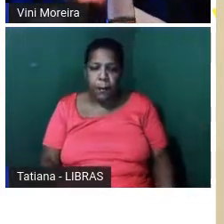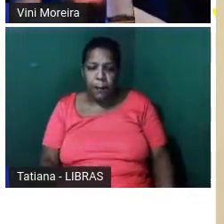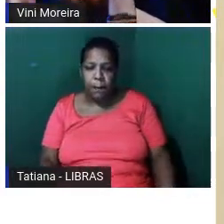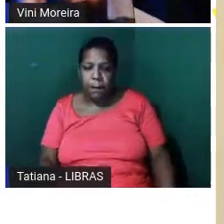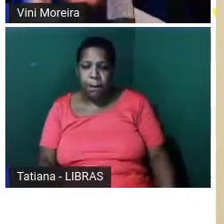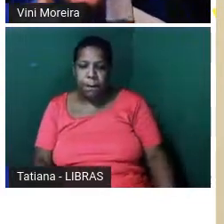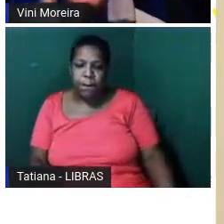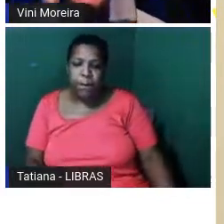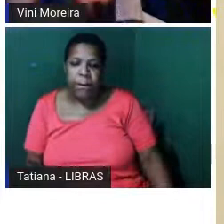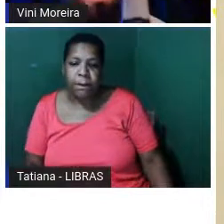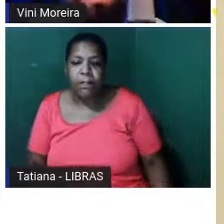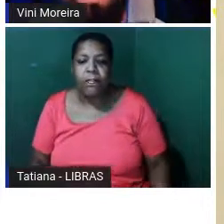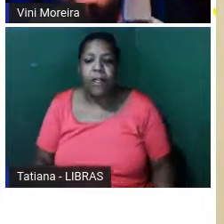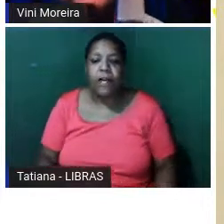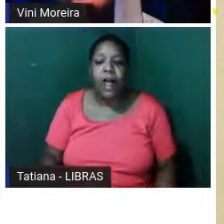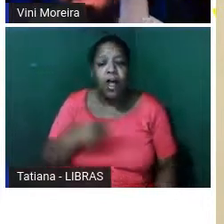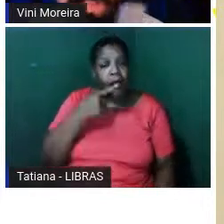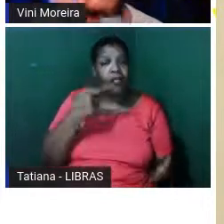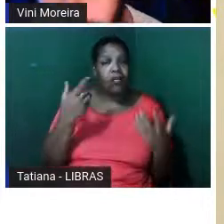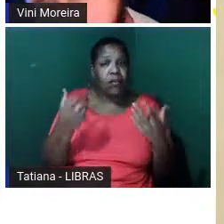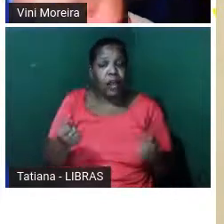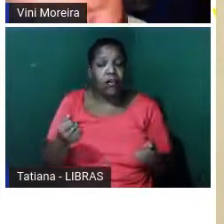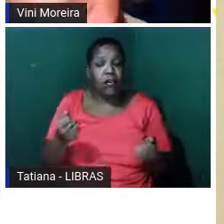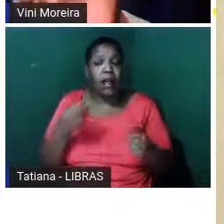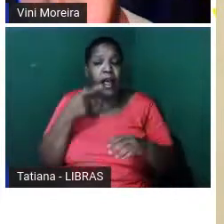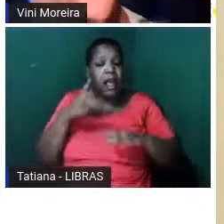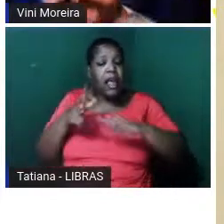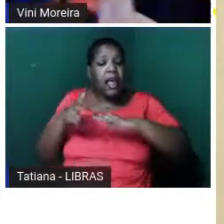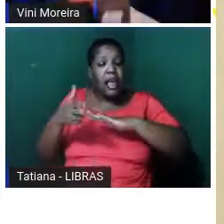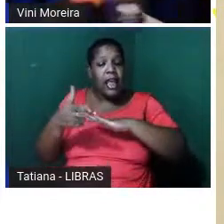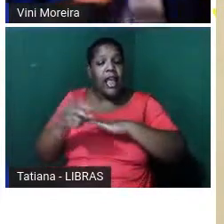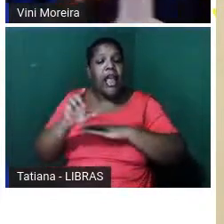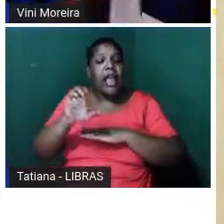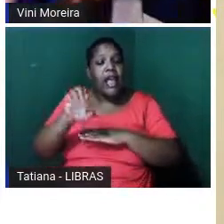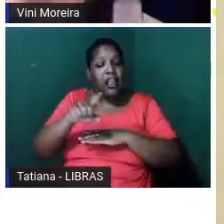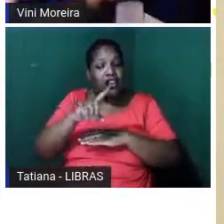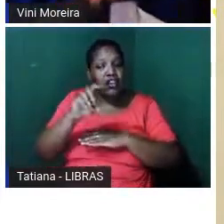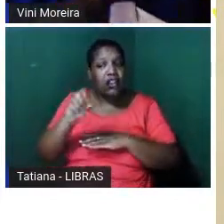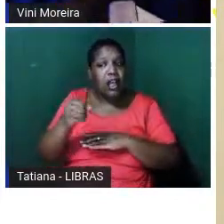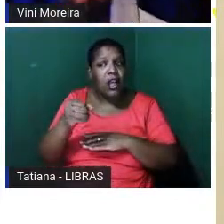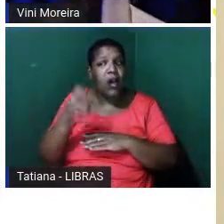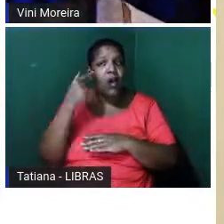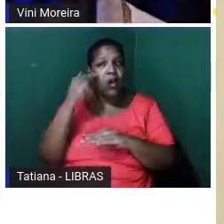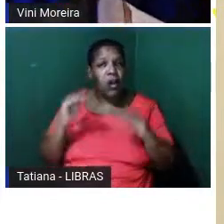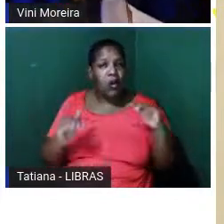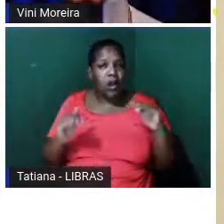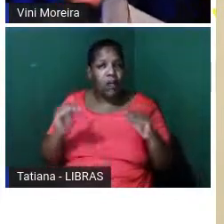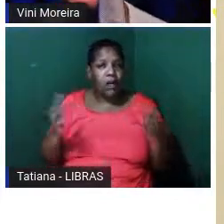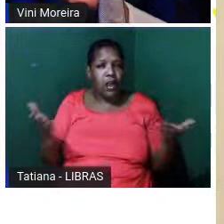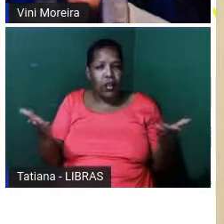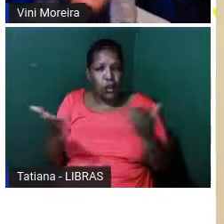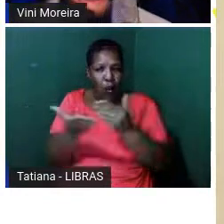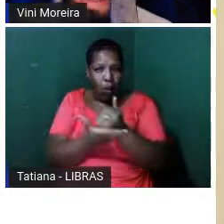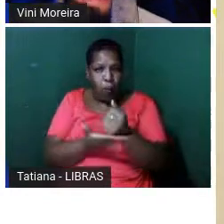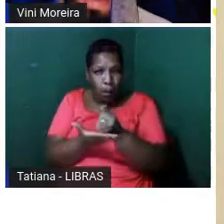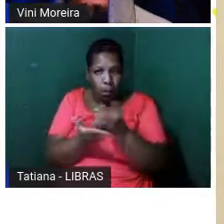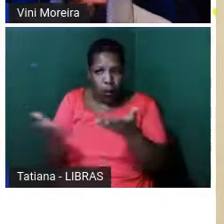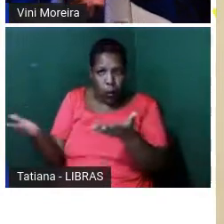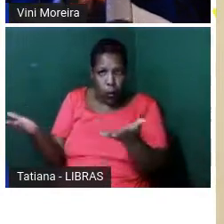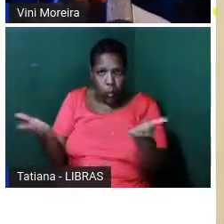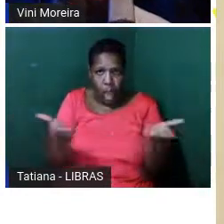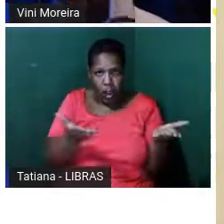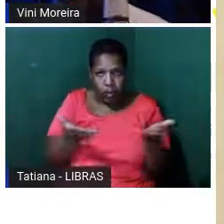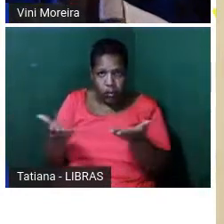vamos falar sobre Edson porque eu quero nivela por baixo todo mundo